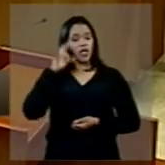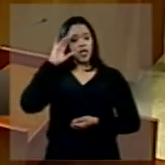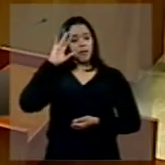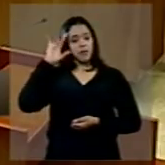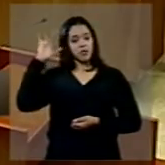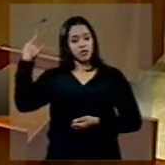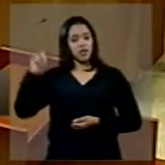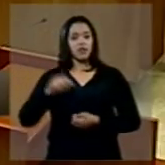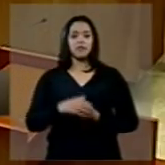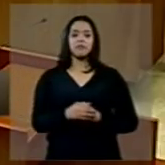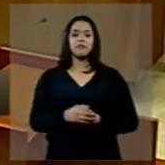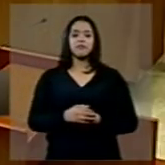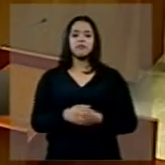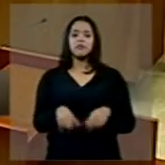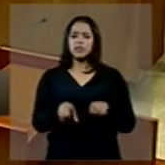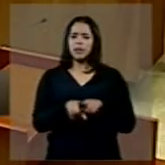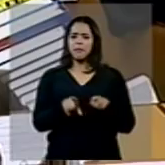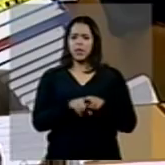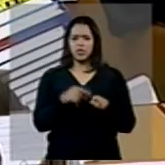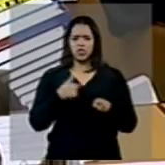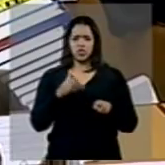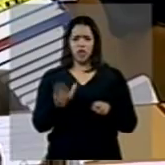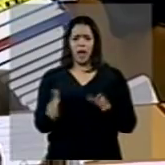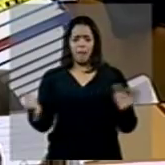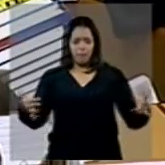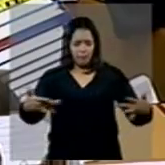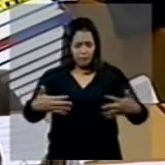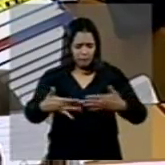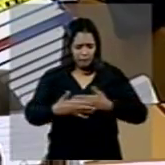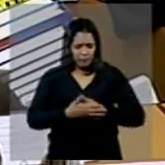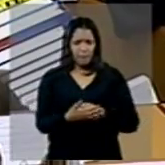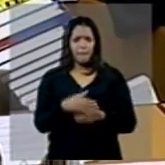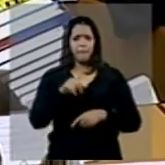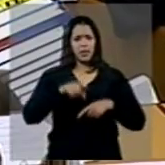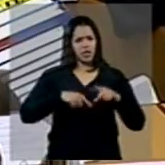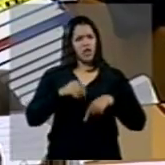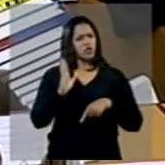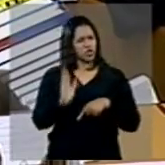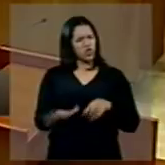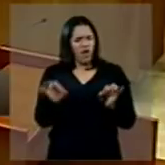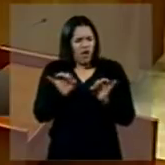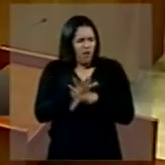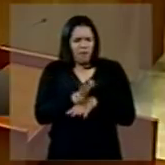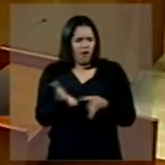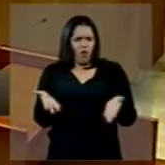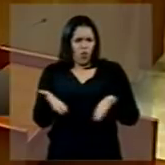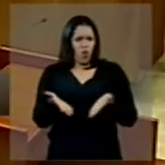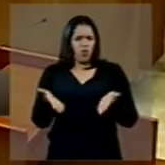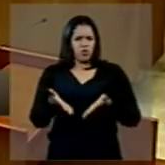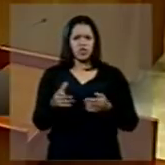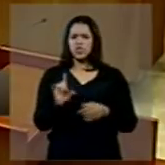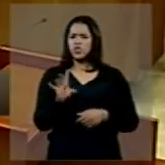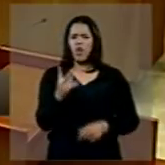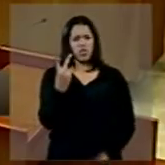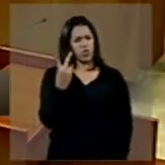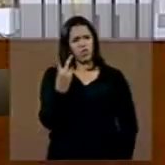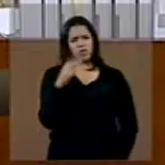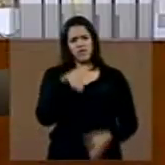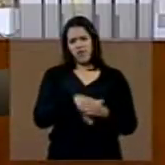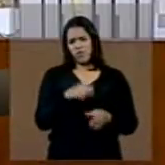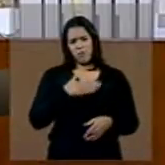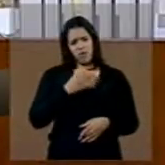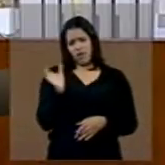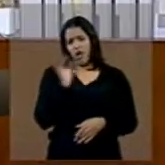amanhã. Não. Eu, inclusive, recolhi todo o meu material. Eu penso, né, que seria o caso de já encerrarmos hoje. Faltam dois votos. O meu será